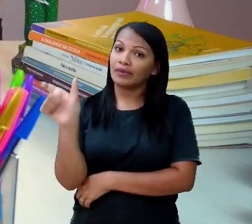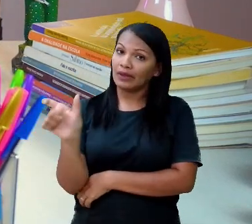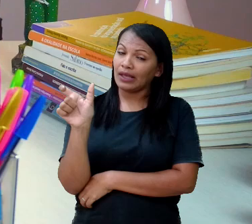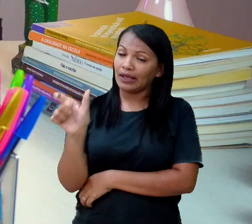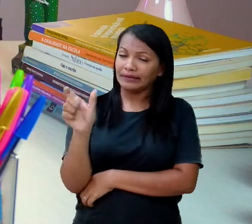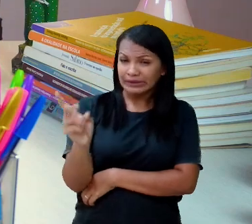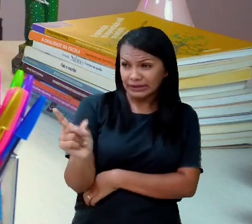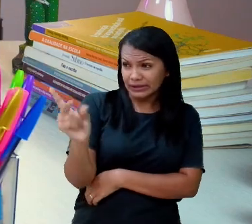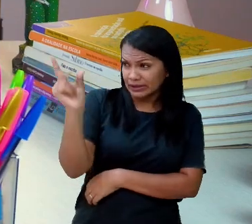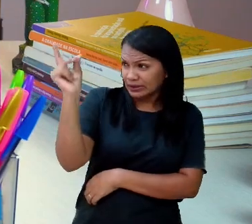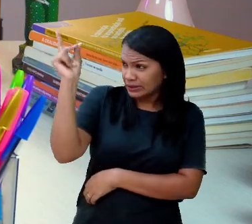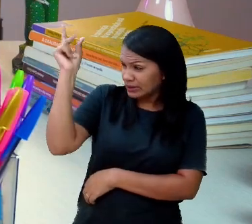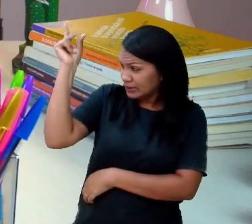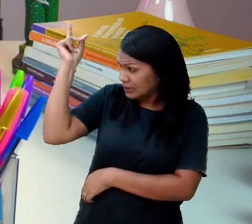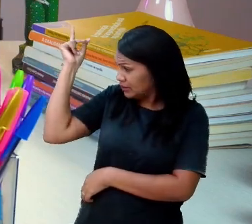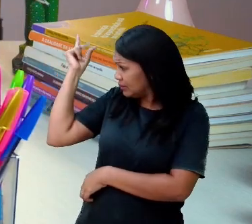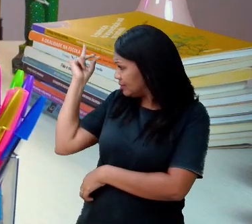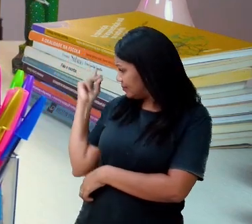há